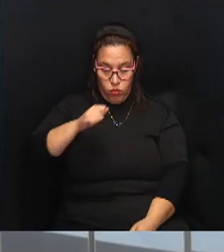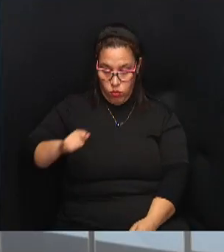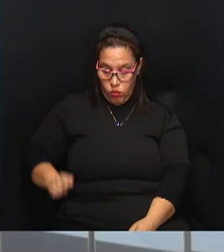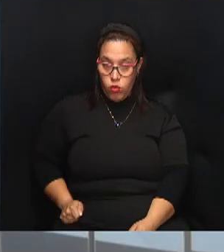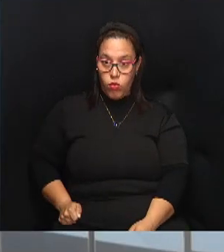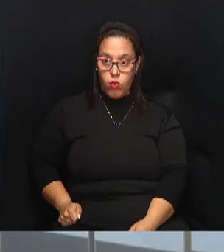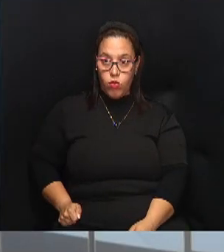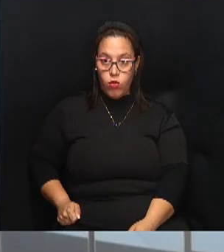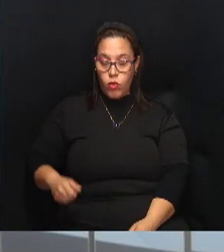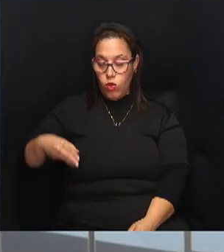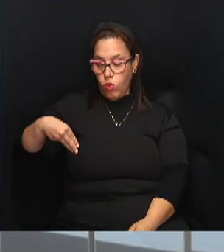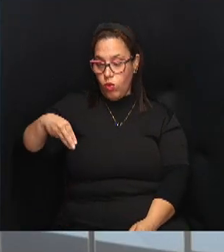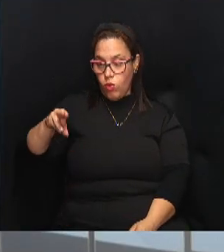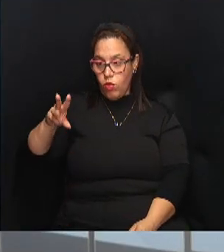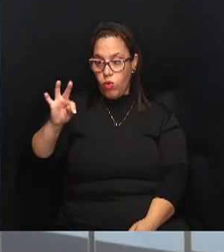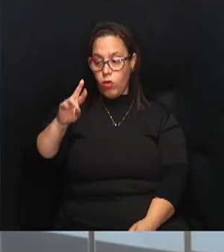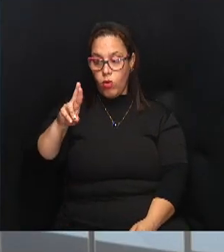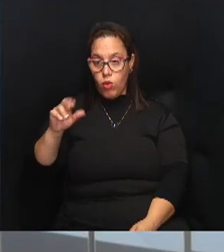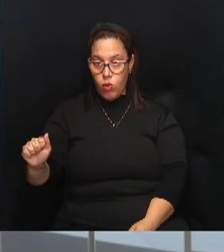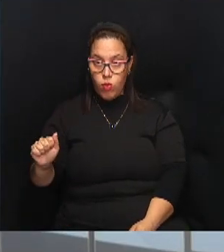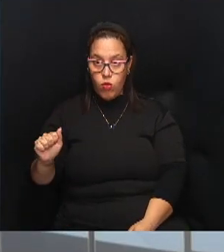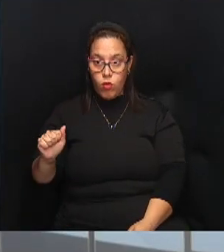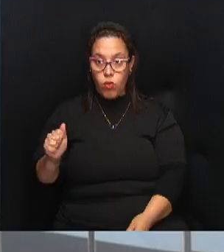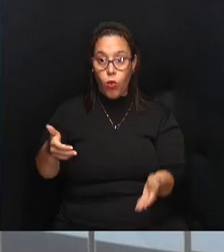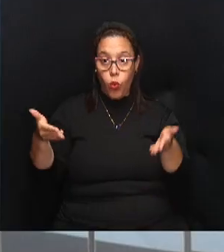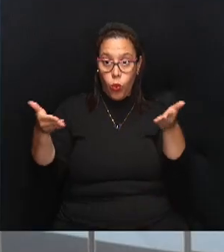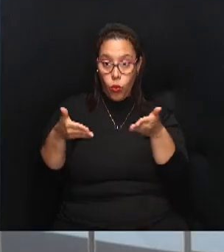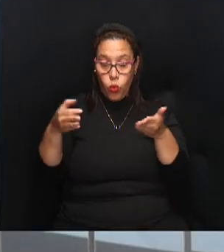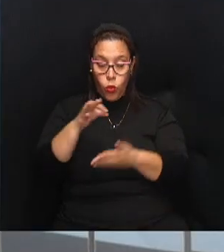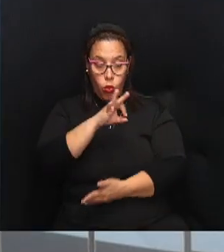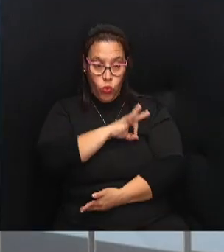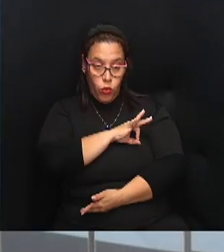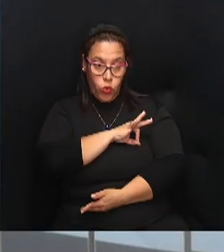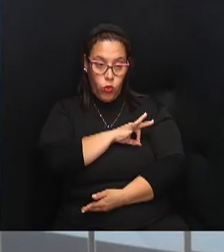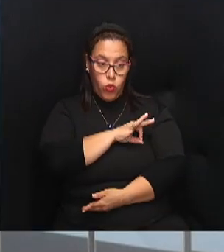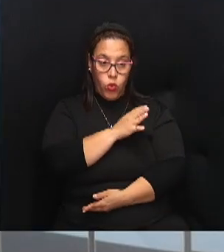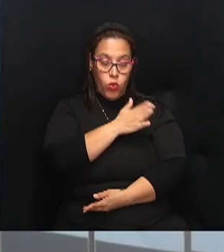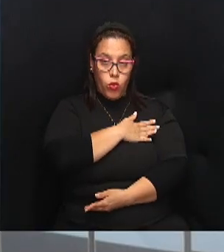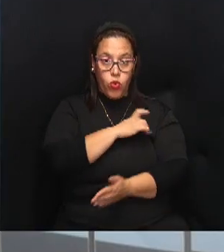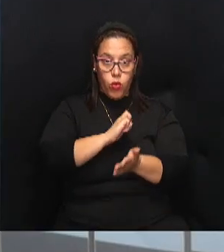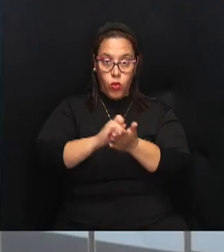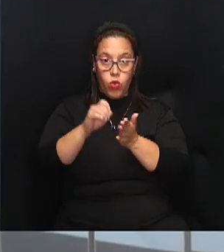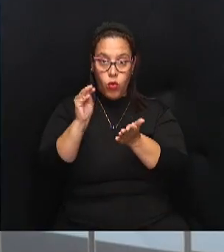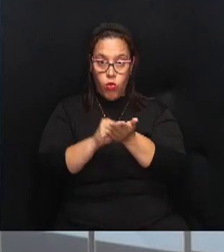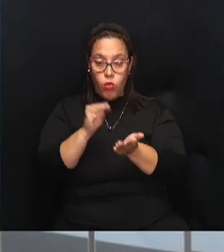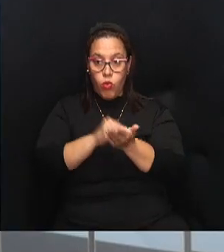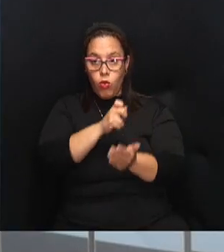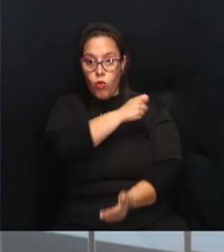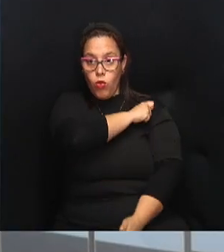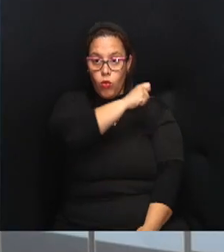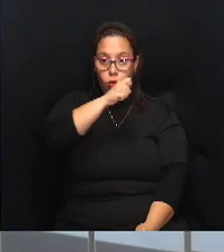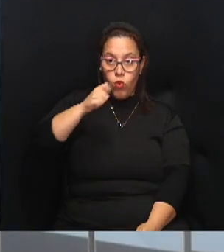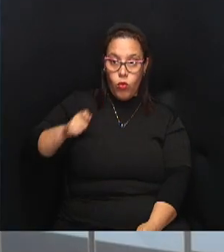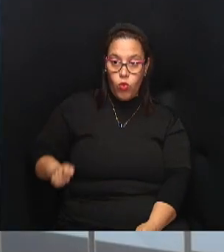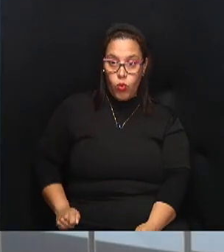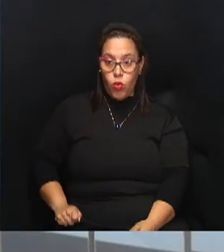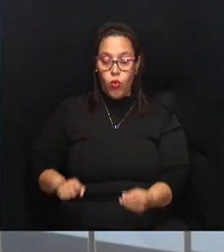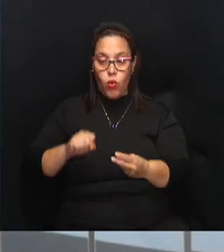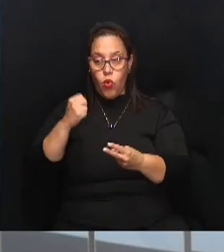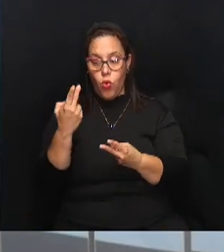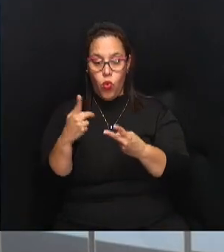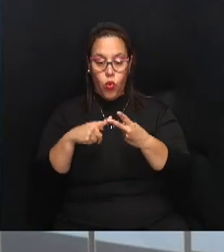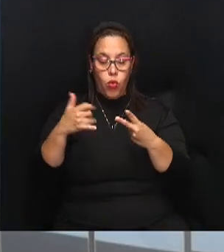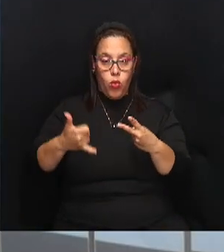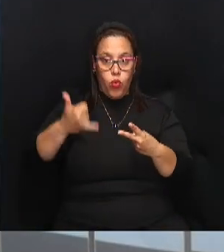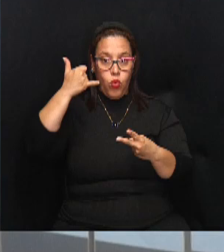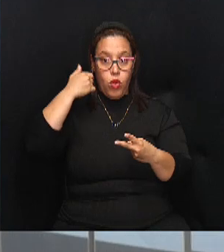competência é mútua. Então, hoje, o policial militar que fizer uma autuação por falta de cinto de segurança ou de celular, ele vai